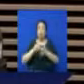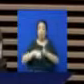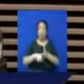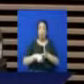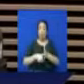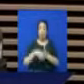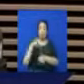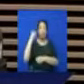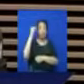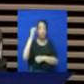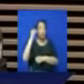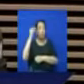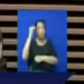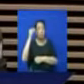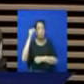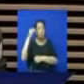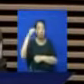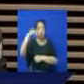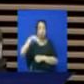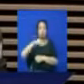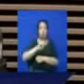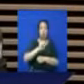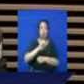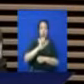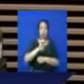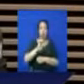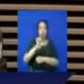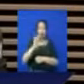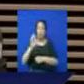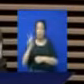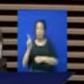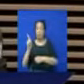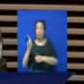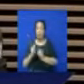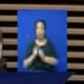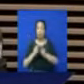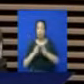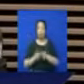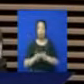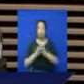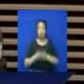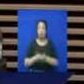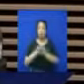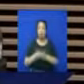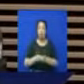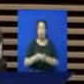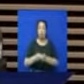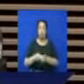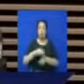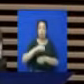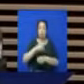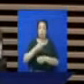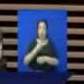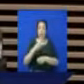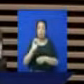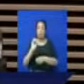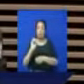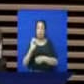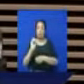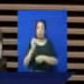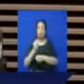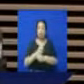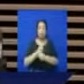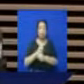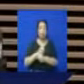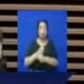a experiência de Noé. Noé estava construindo a arca, 120 anos construindo a arca e dizendo: arrependei-vos. Vai